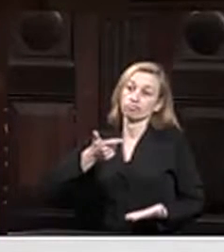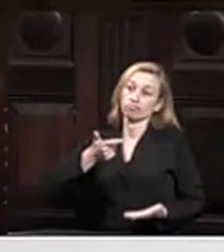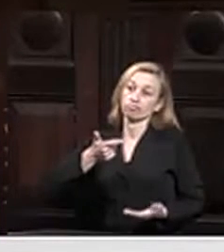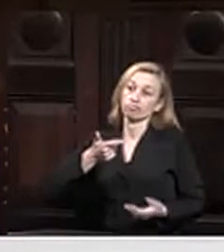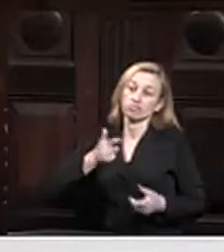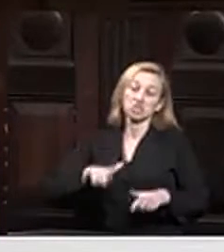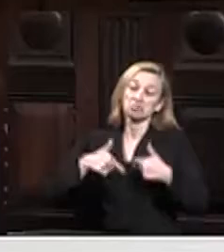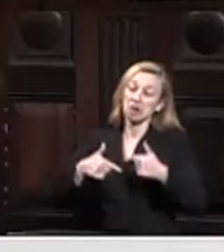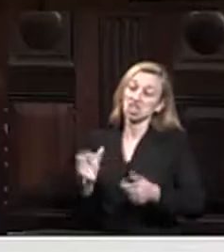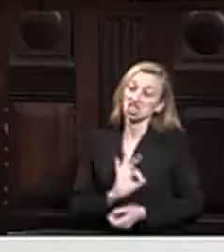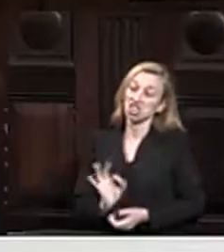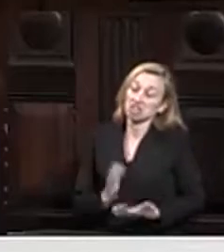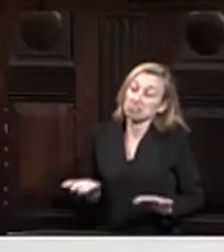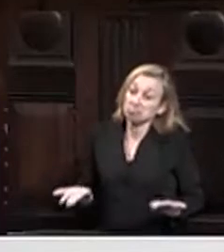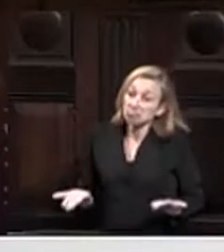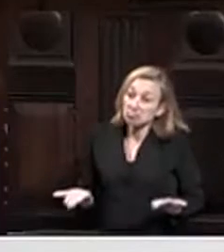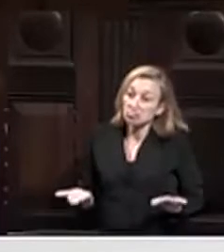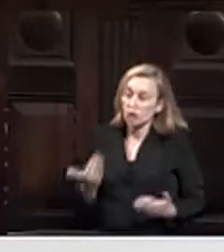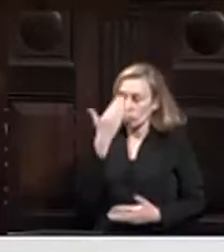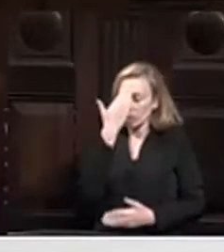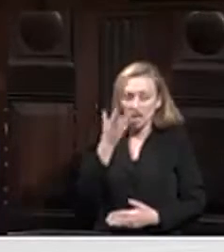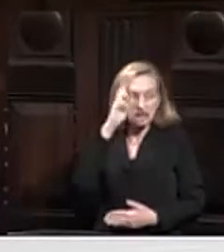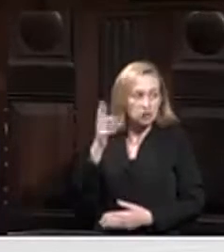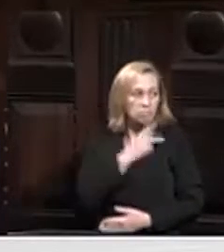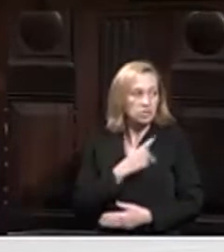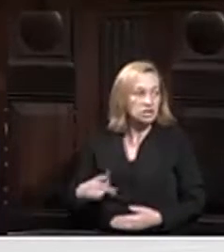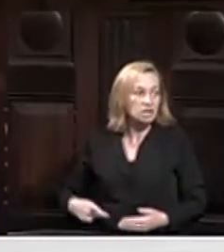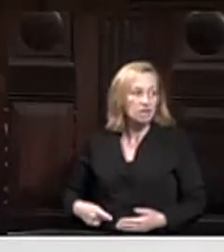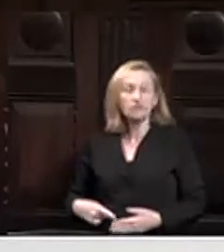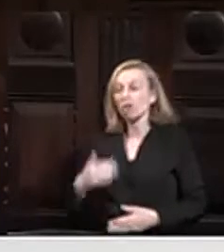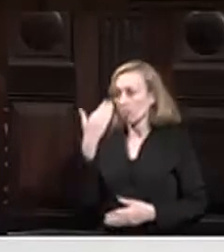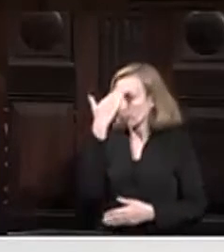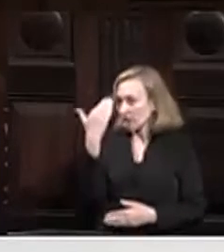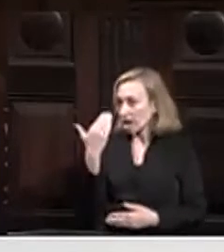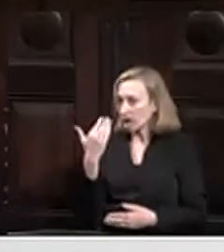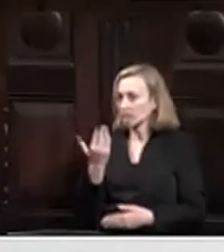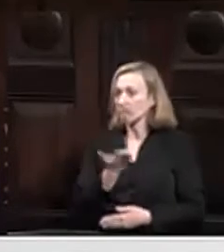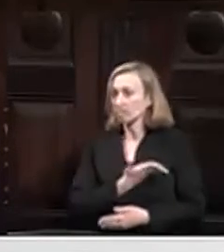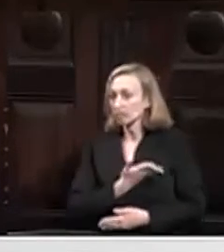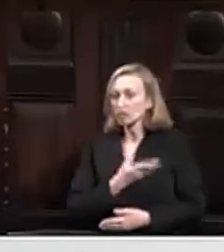produzido o resultado necessário. Muito obrigado, senhor presidente. Obrigado às senhoras e senhores deputados.